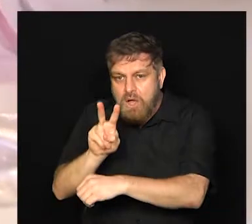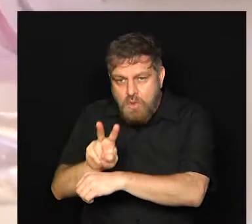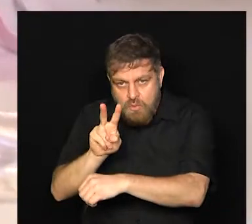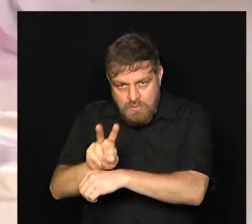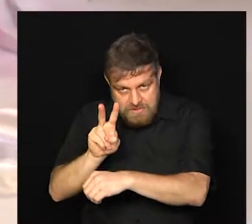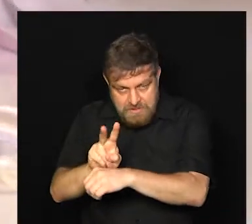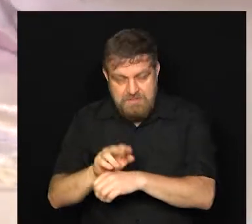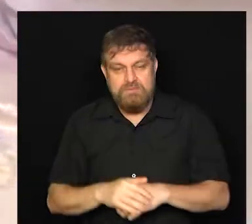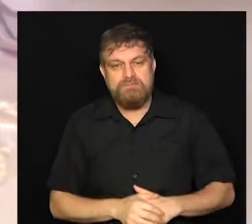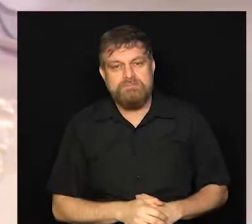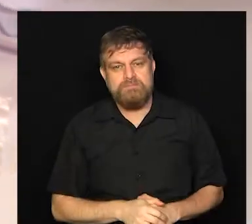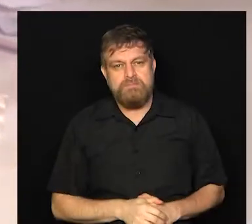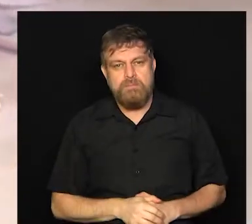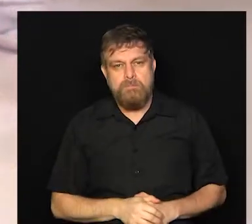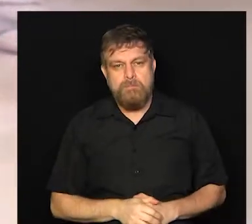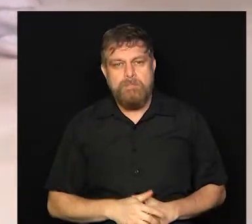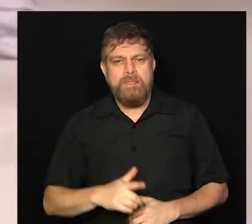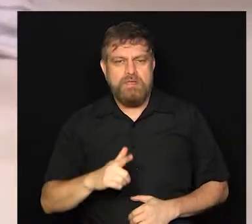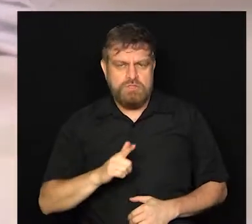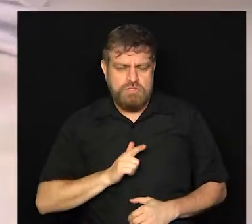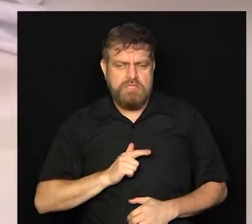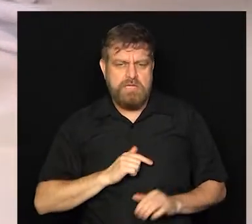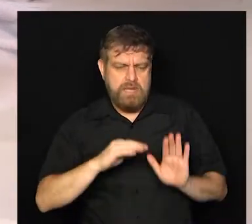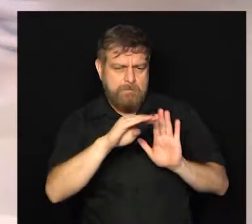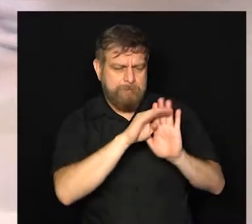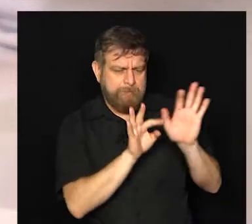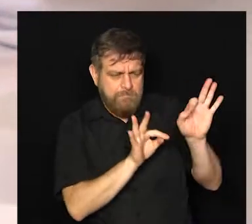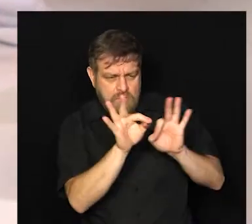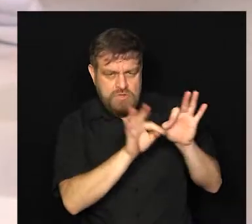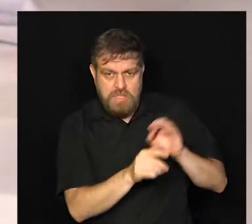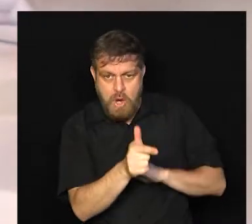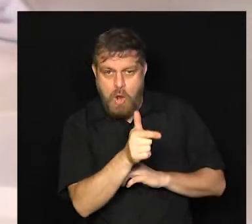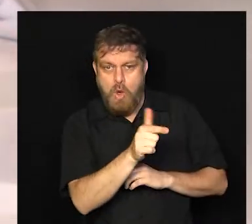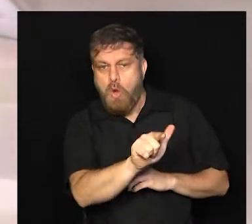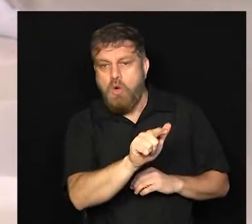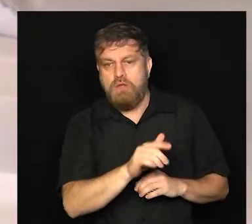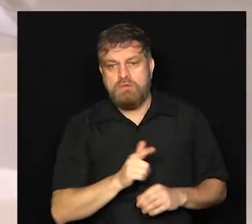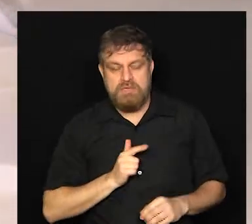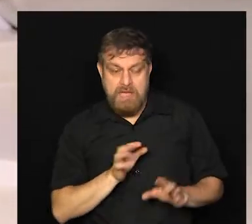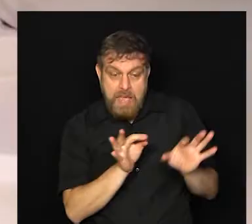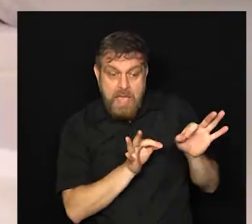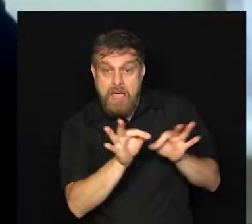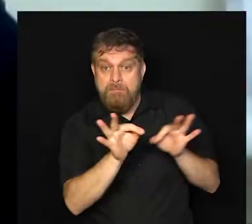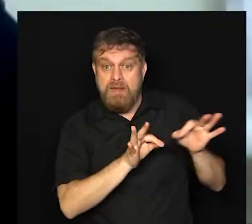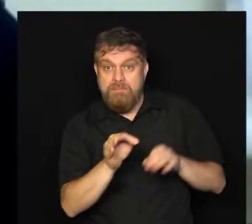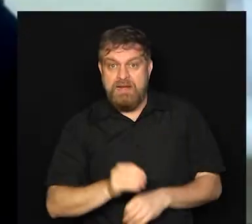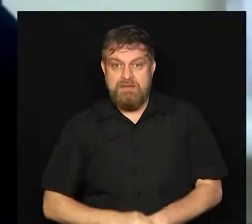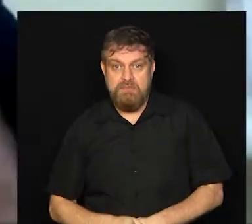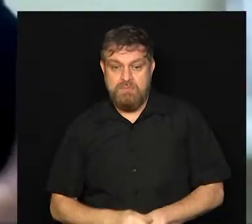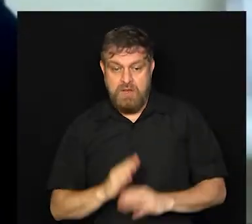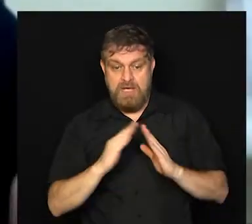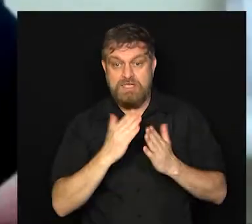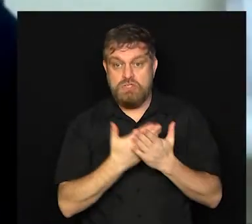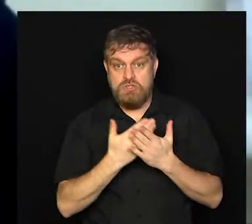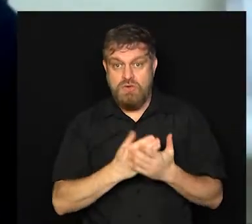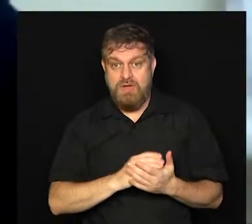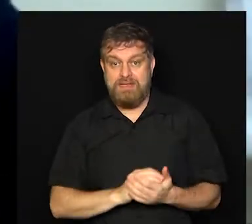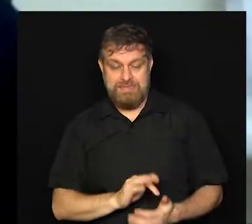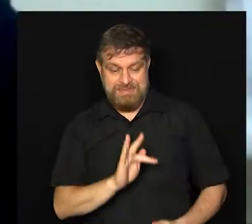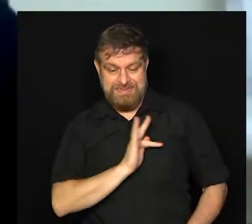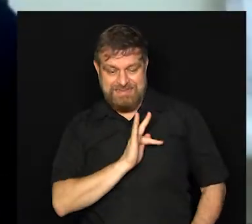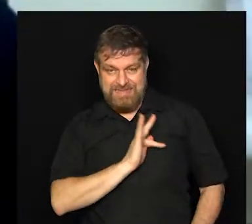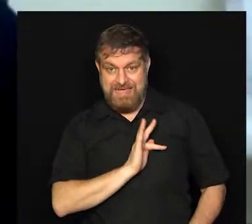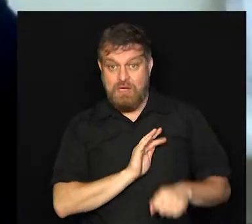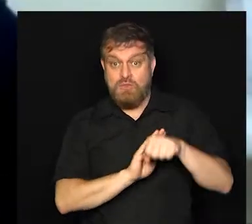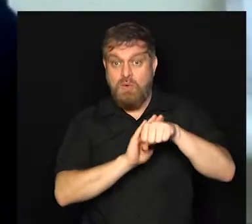convivência e fortalecimento. Tínhamos outros projetos, como o Pacto, por exemplo, preparatório para o colégio técnico, que funciona à noite